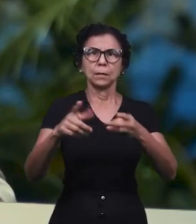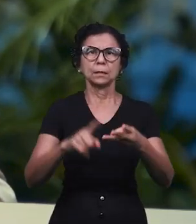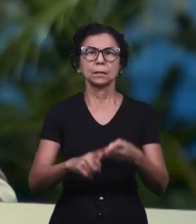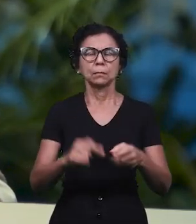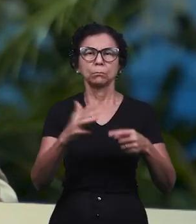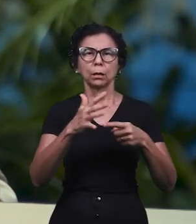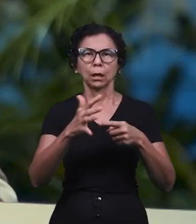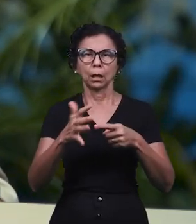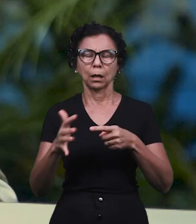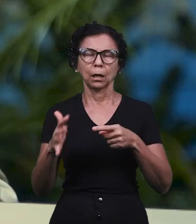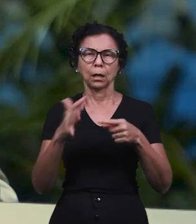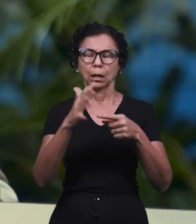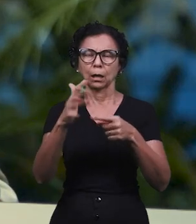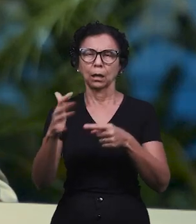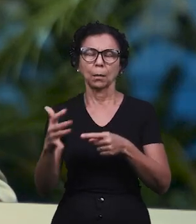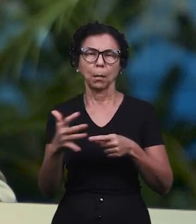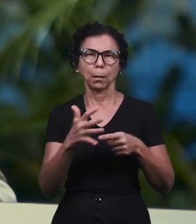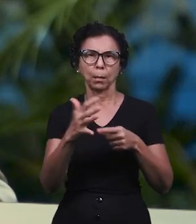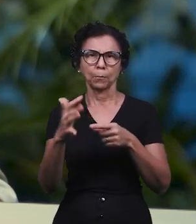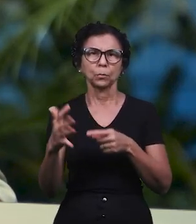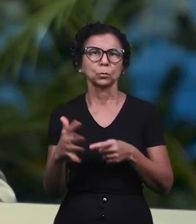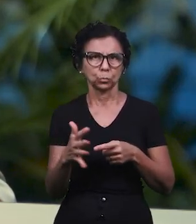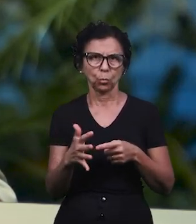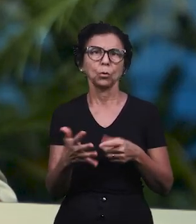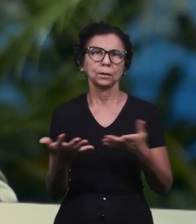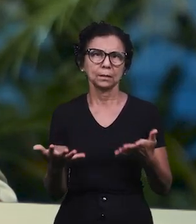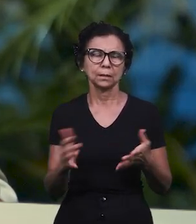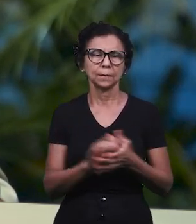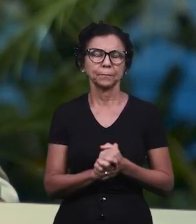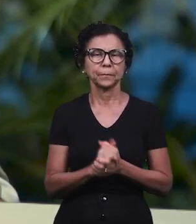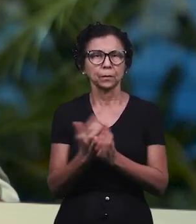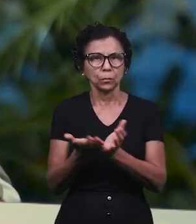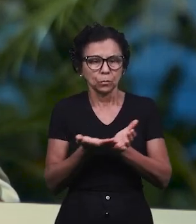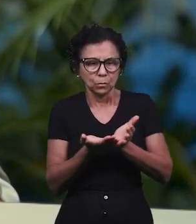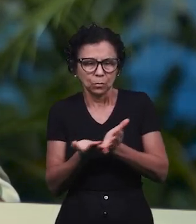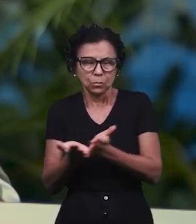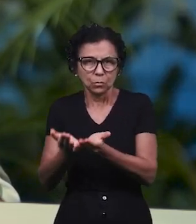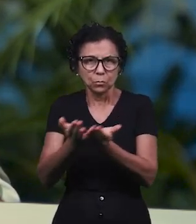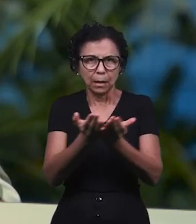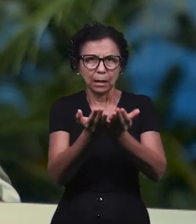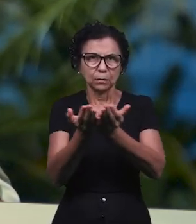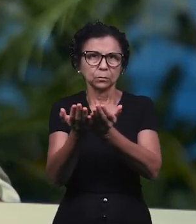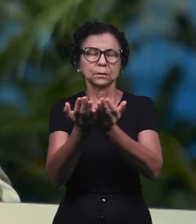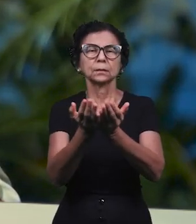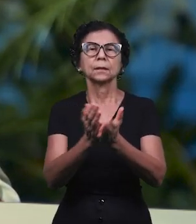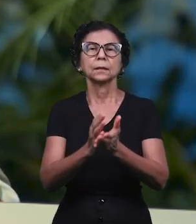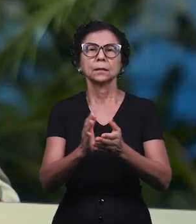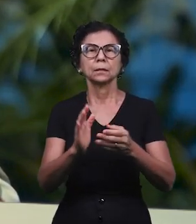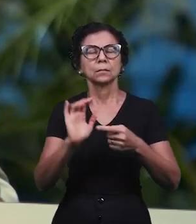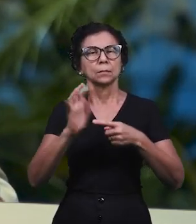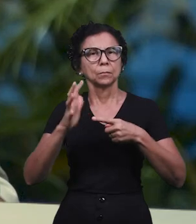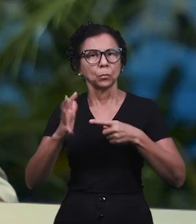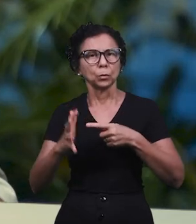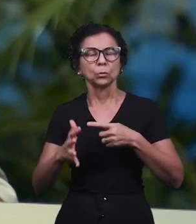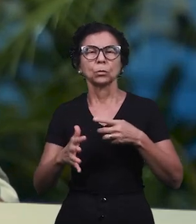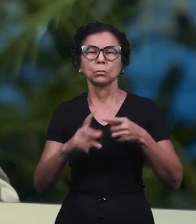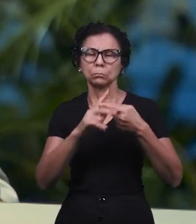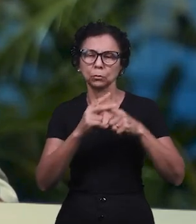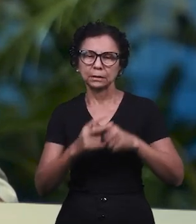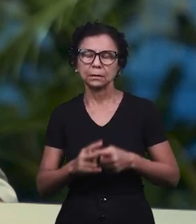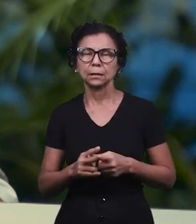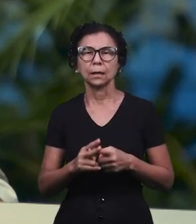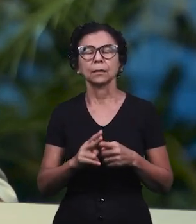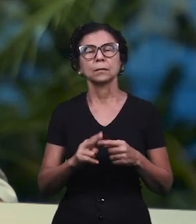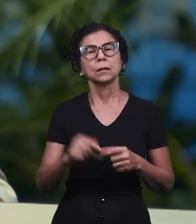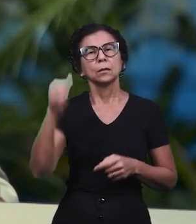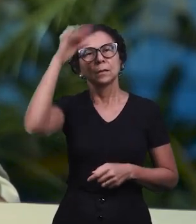muita manutenção nos motores, né, das embarcações. Porém, após passar por Manaus, pela experiência que eu tive lá